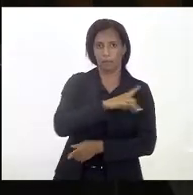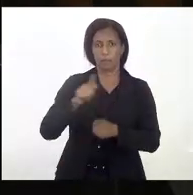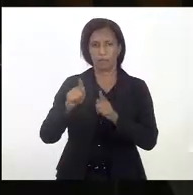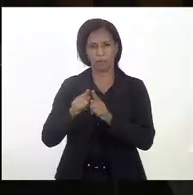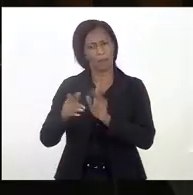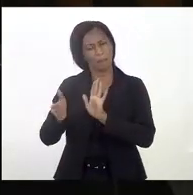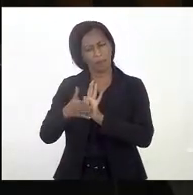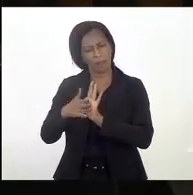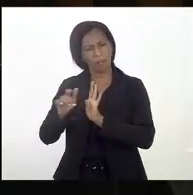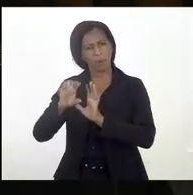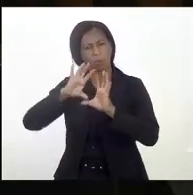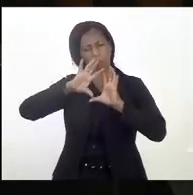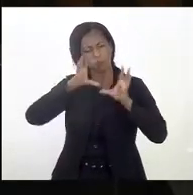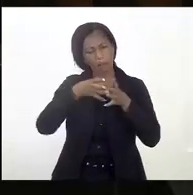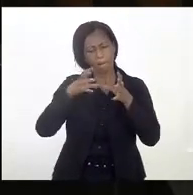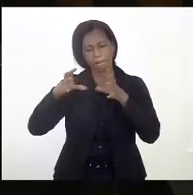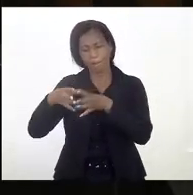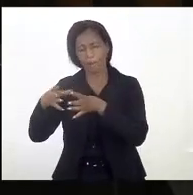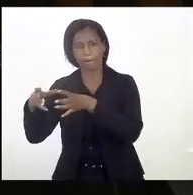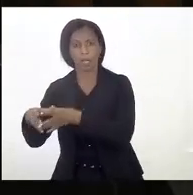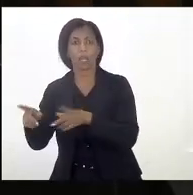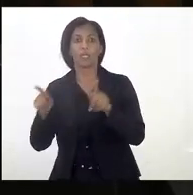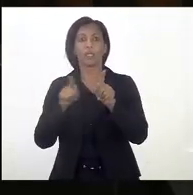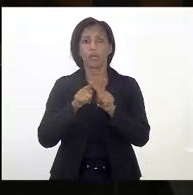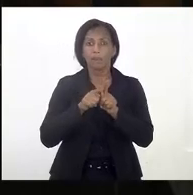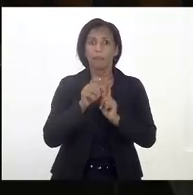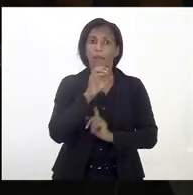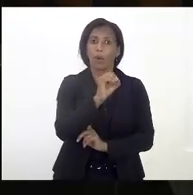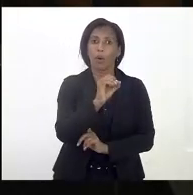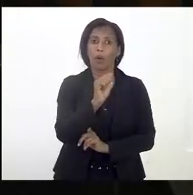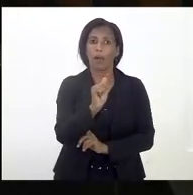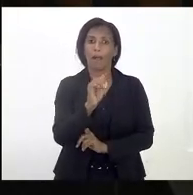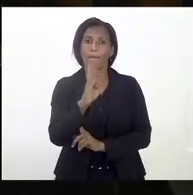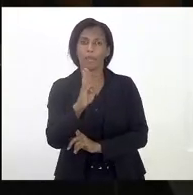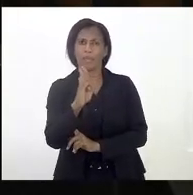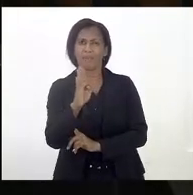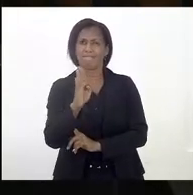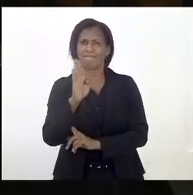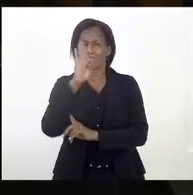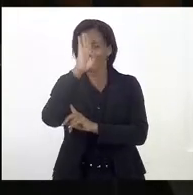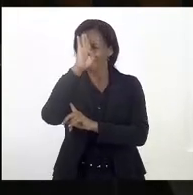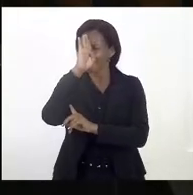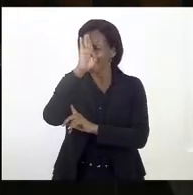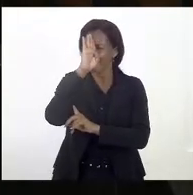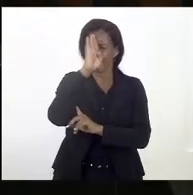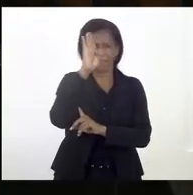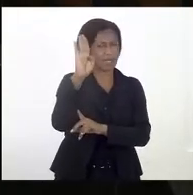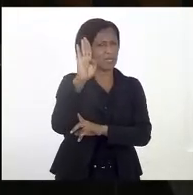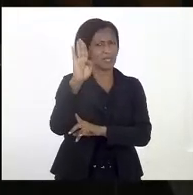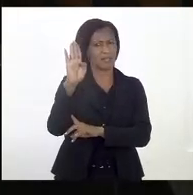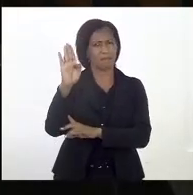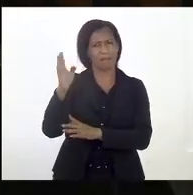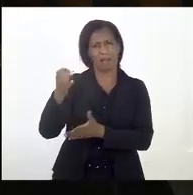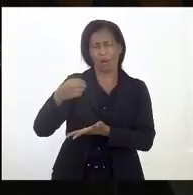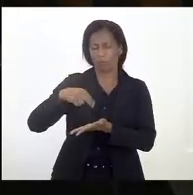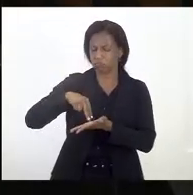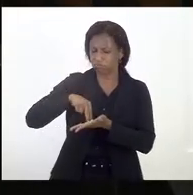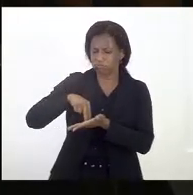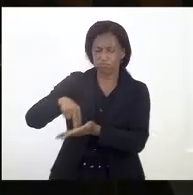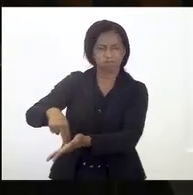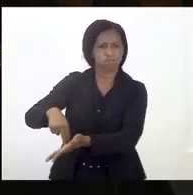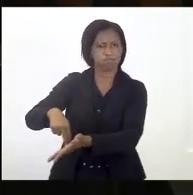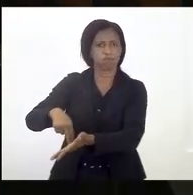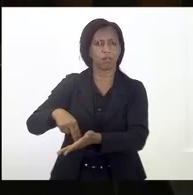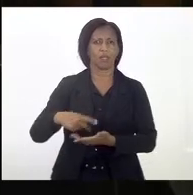pelo Parlamento aqui desta casa e também pela OAB fundamental alicerce da nossa democracia e o como advogado falo